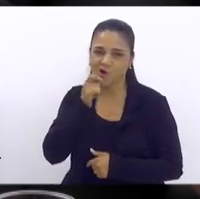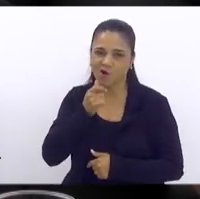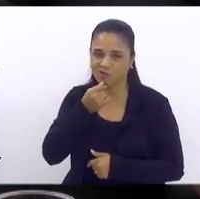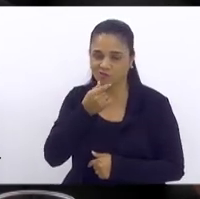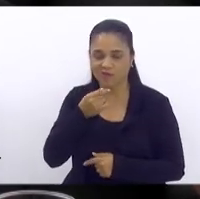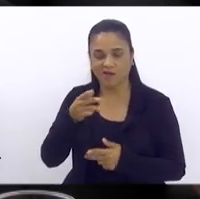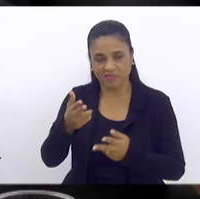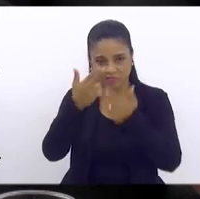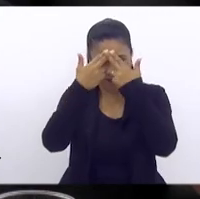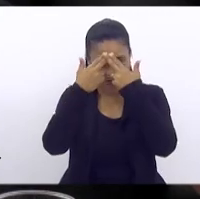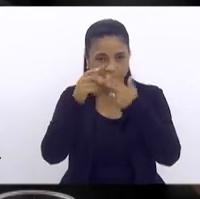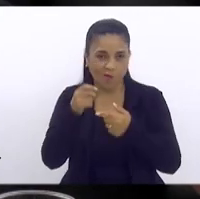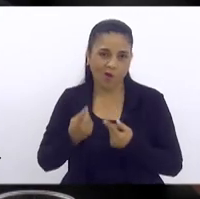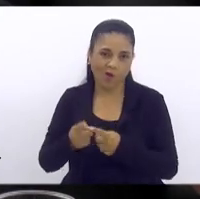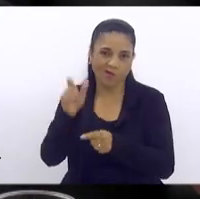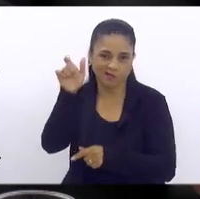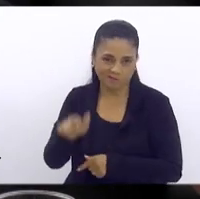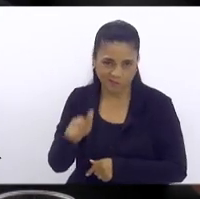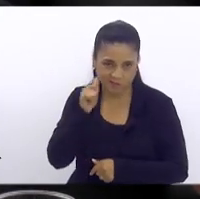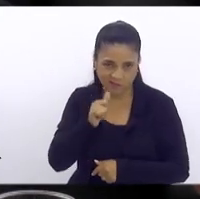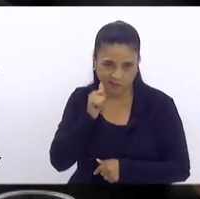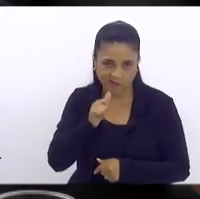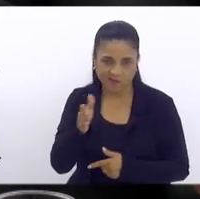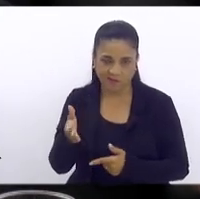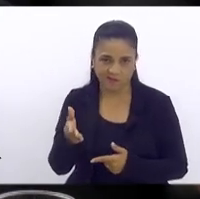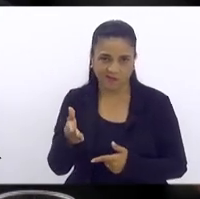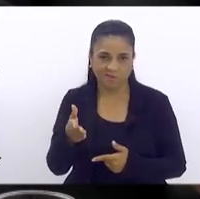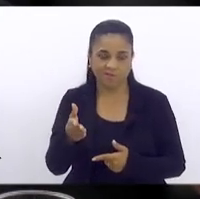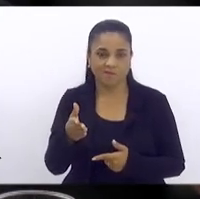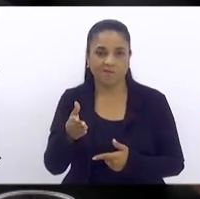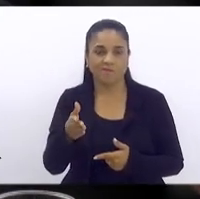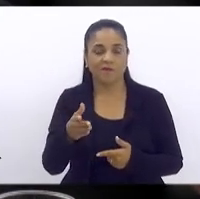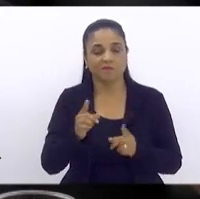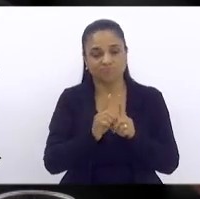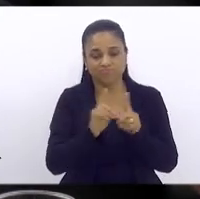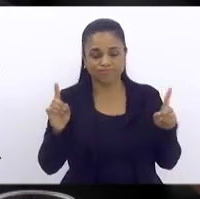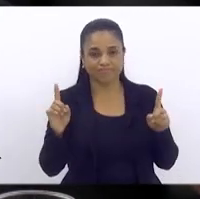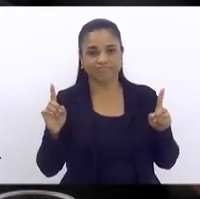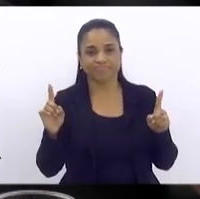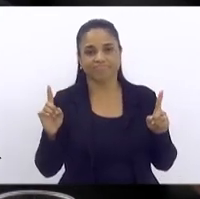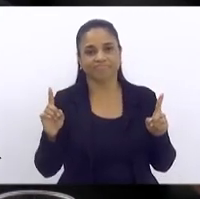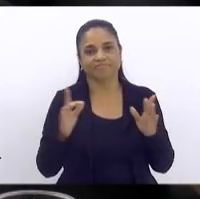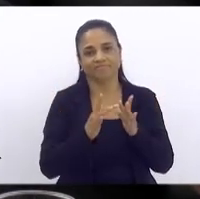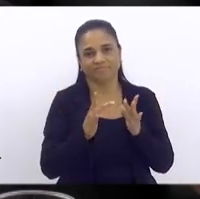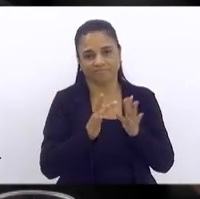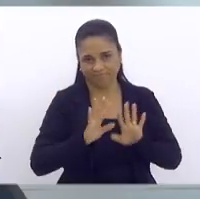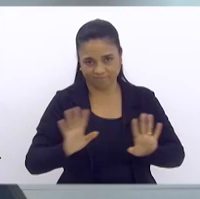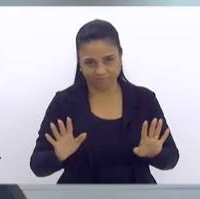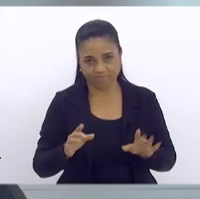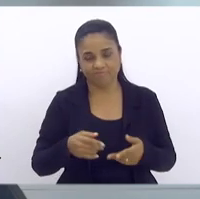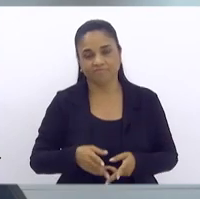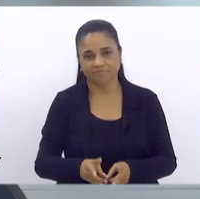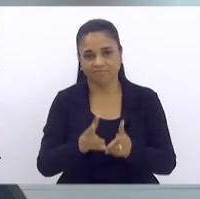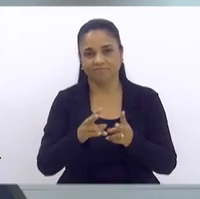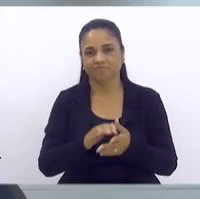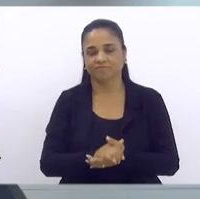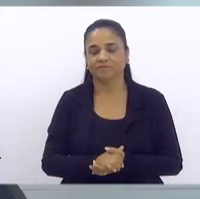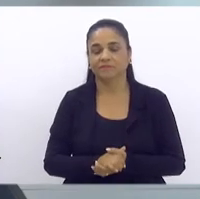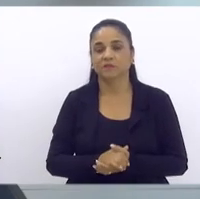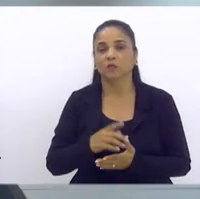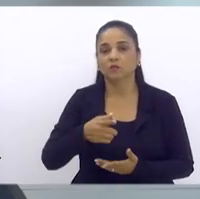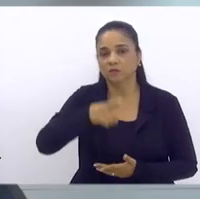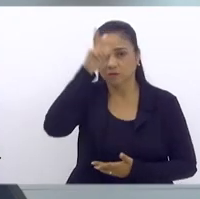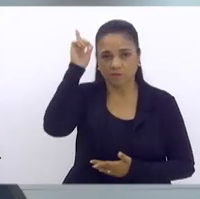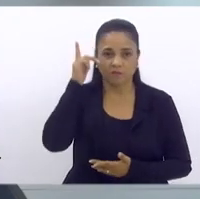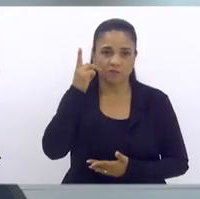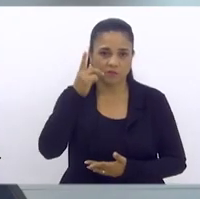né? Mas ainda assim ele não fere a medida protetiva da proibição de contato. Sim. Deputado Luiz Paulo.